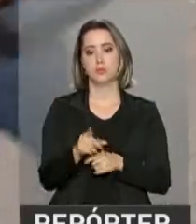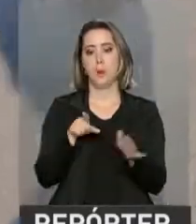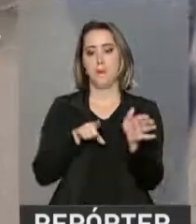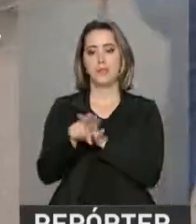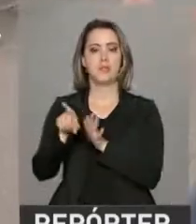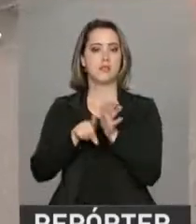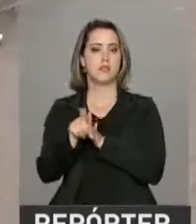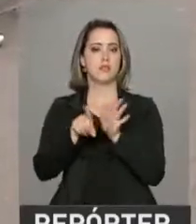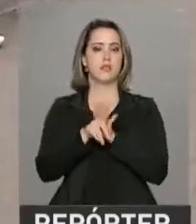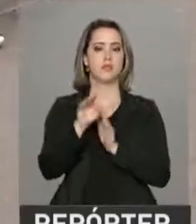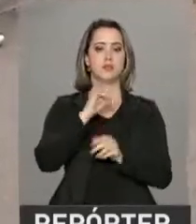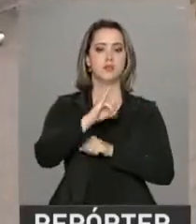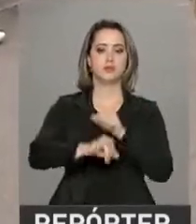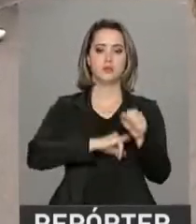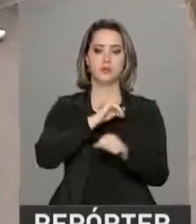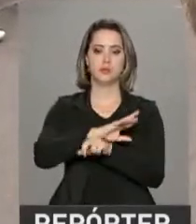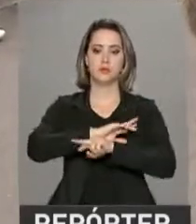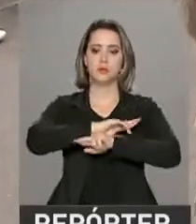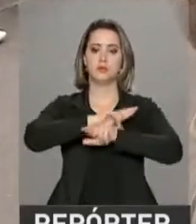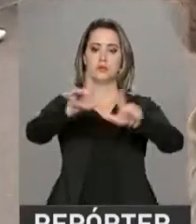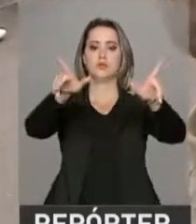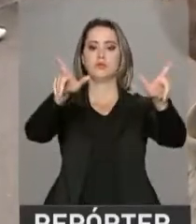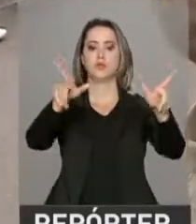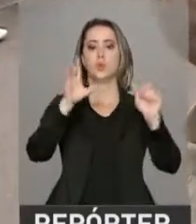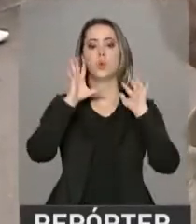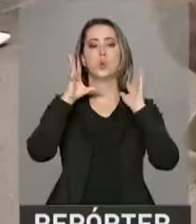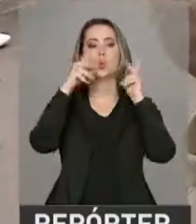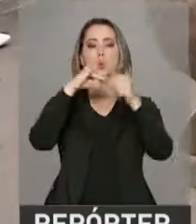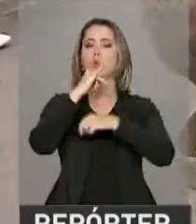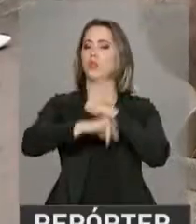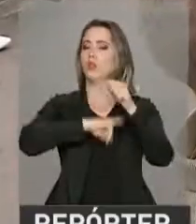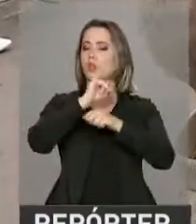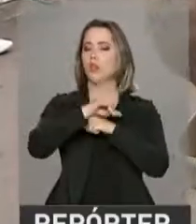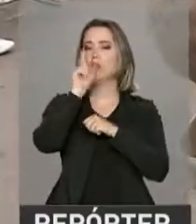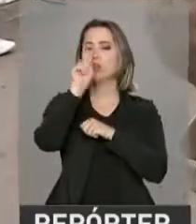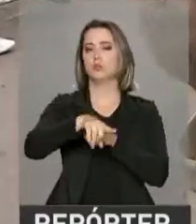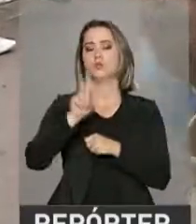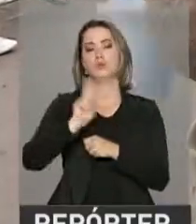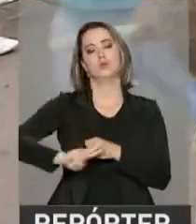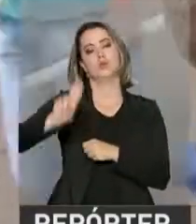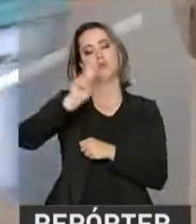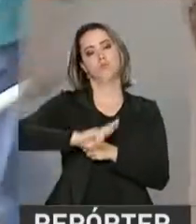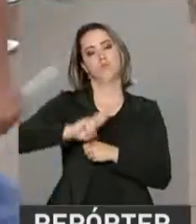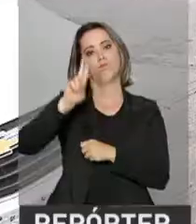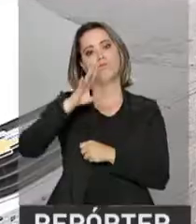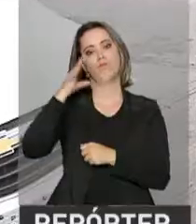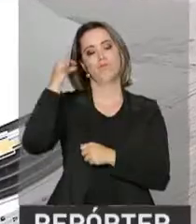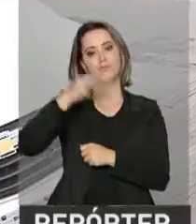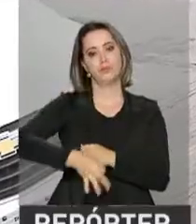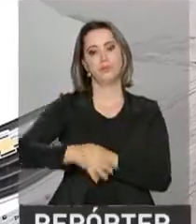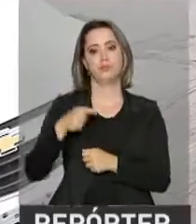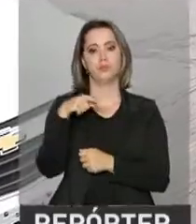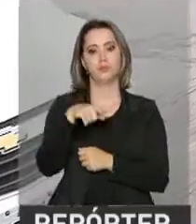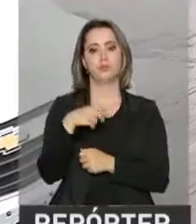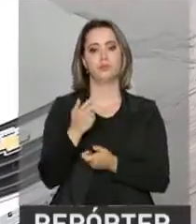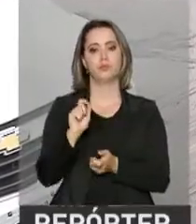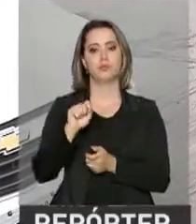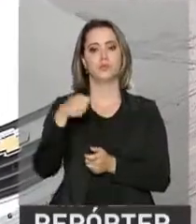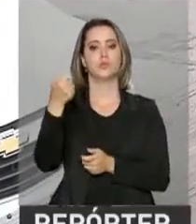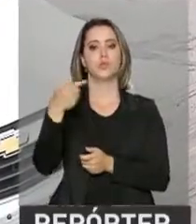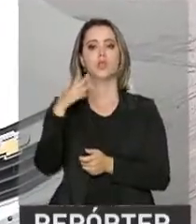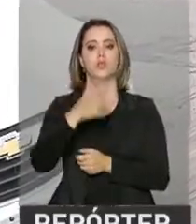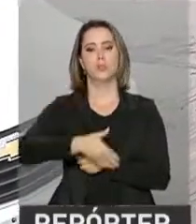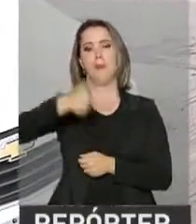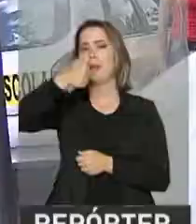pesquisa na internet, tudo. Hoje a internet é uma ferramenta essencial. O sinal em si